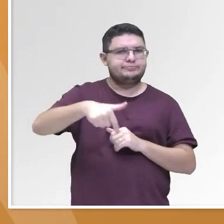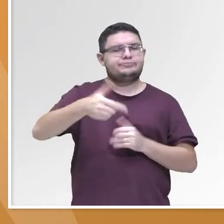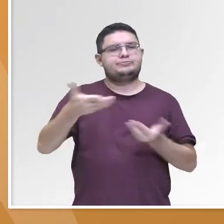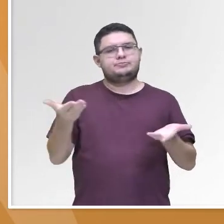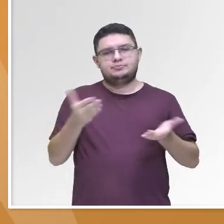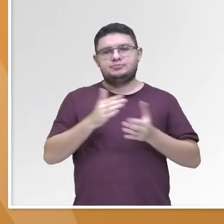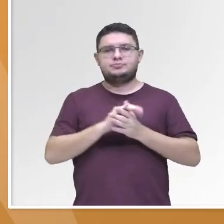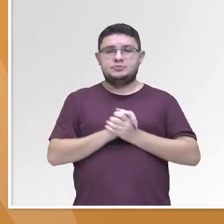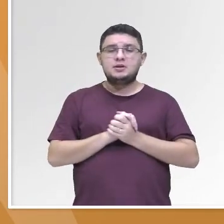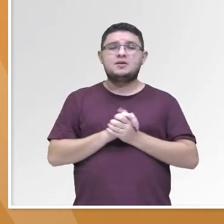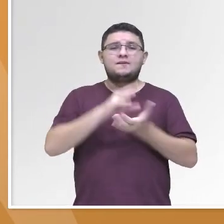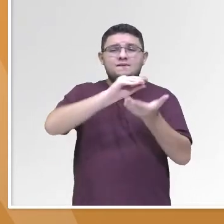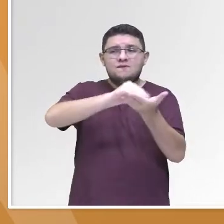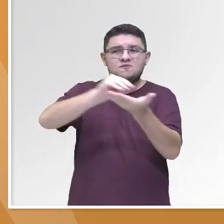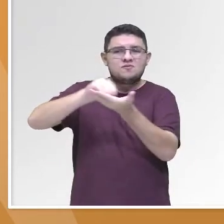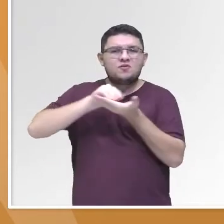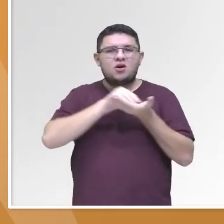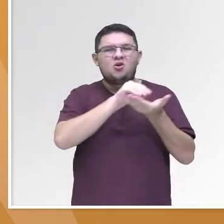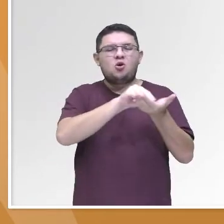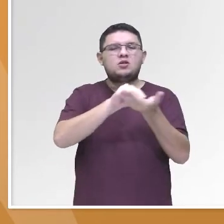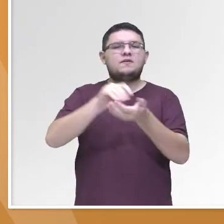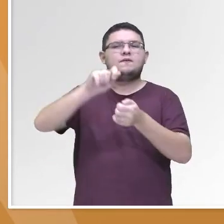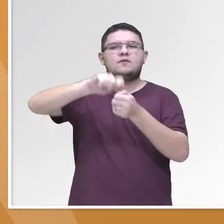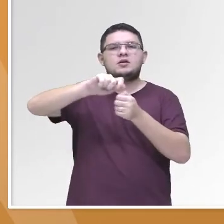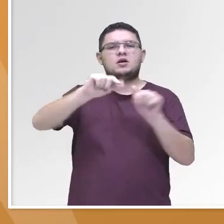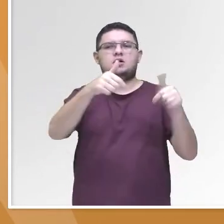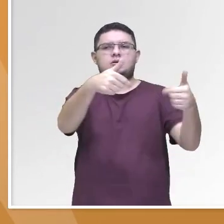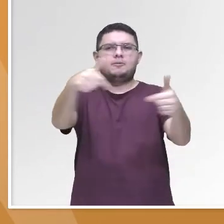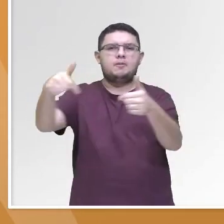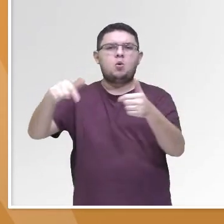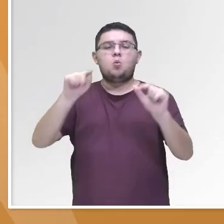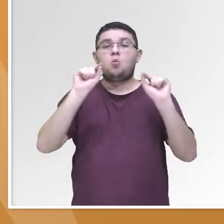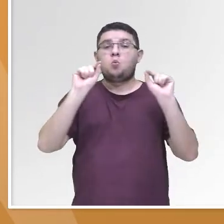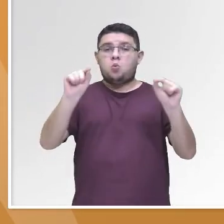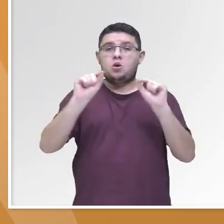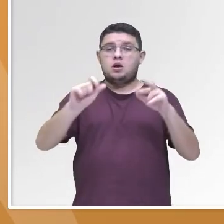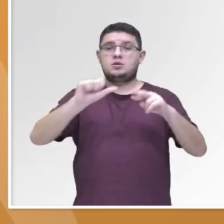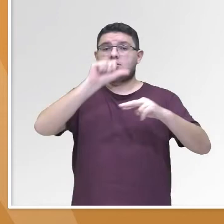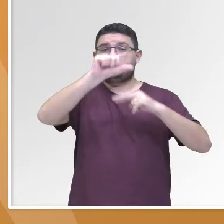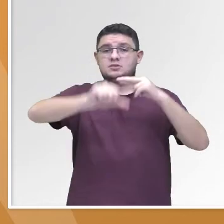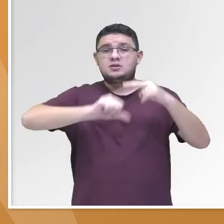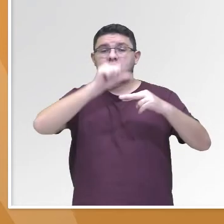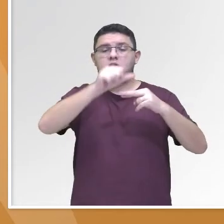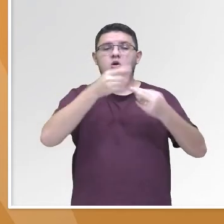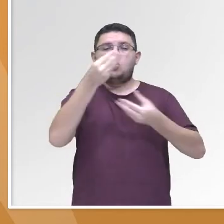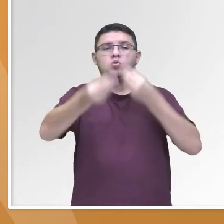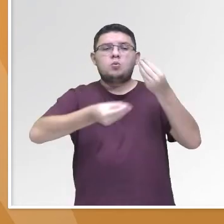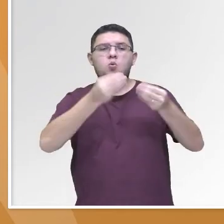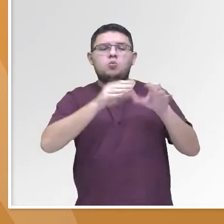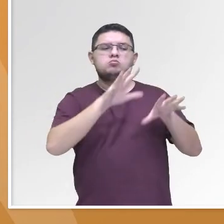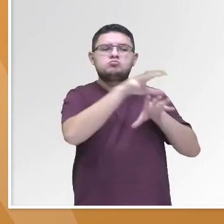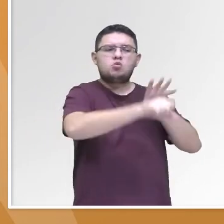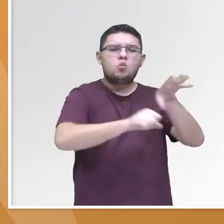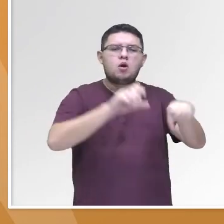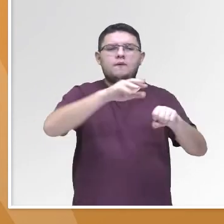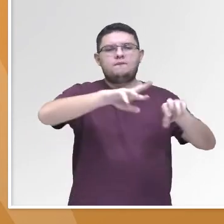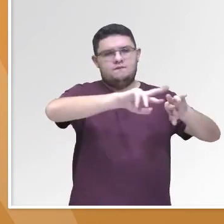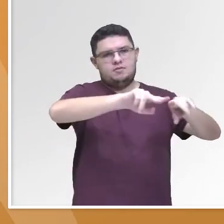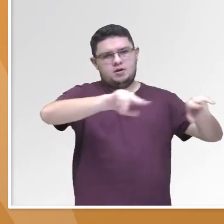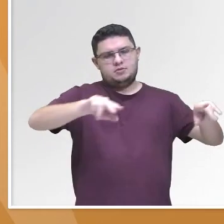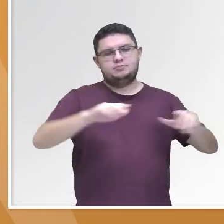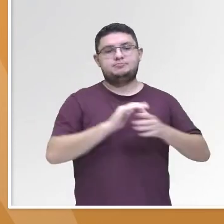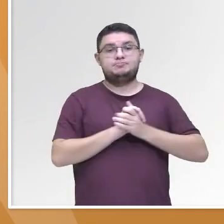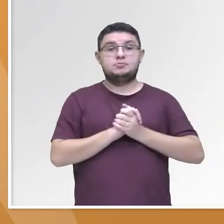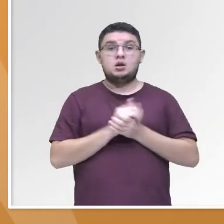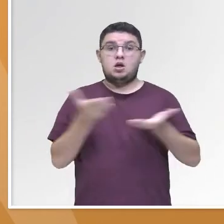muito aí a aprender e colocar em prática também com relação à coleta de lixo. Estamos falando nesta